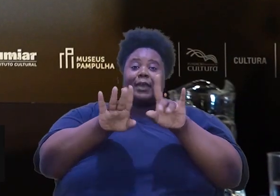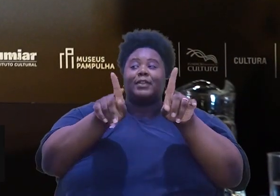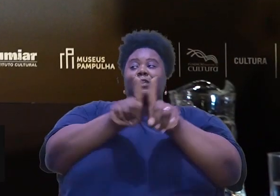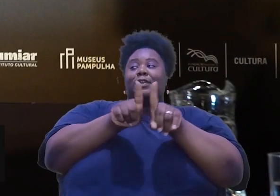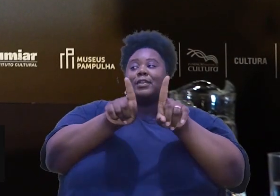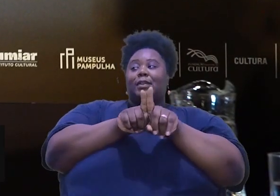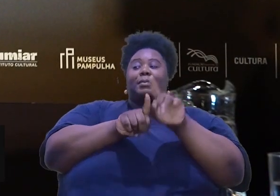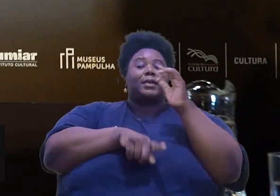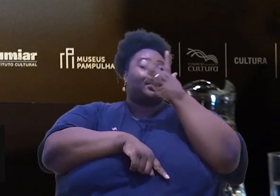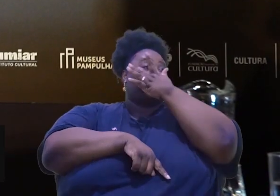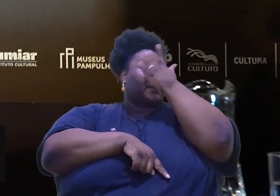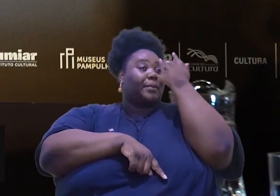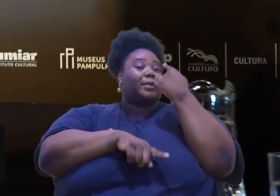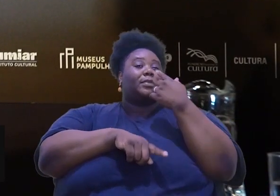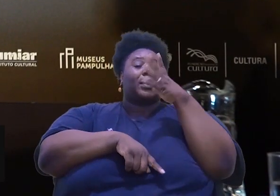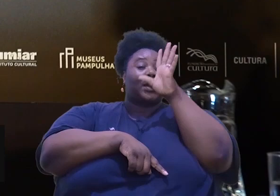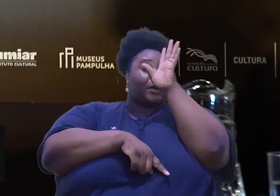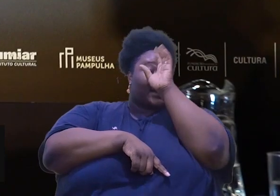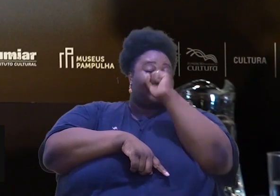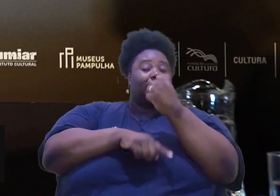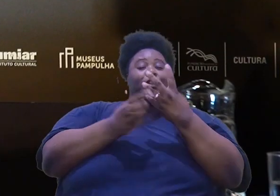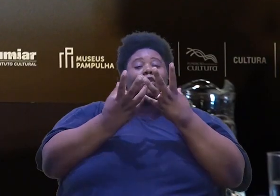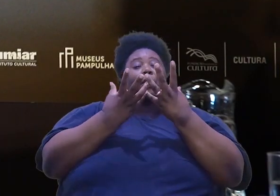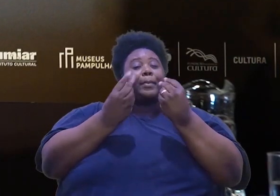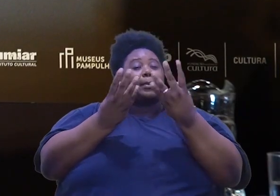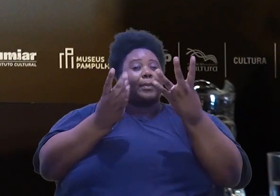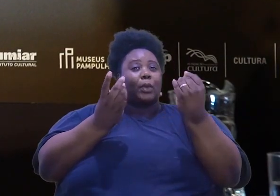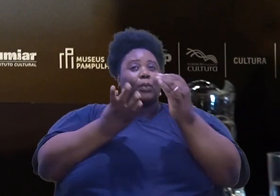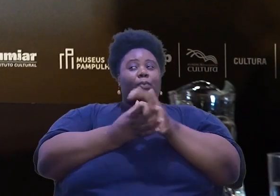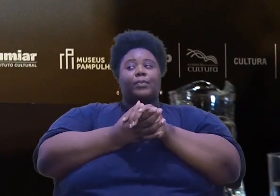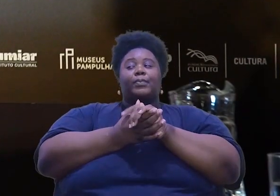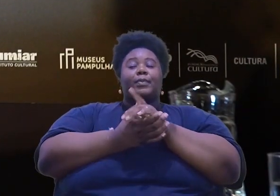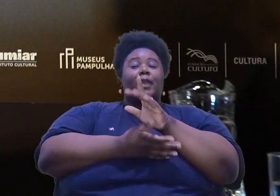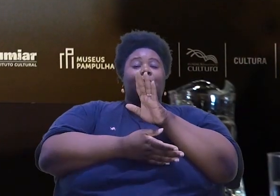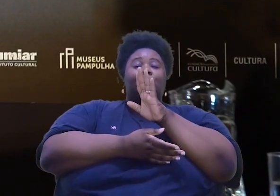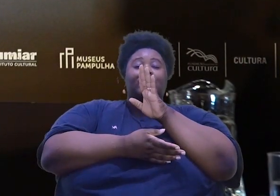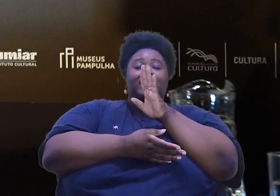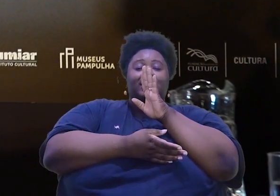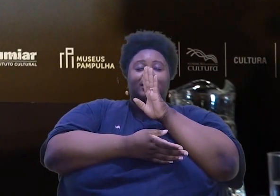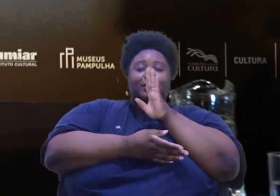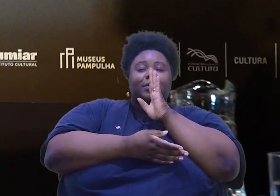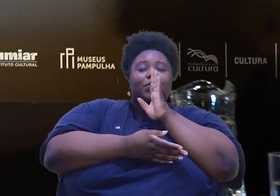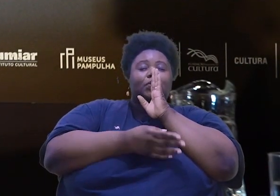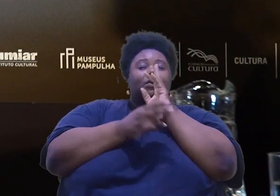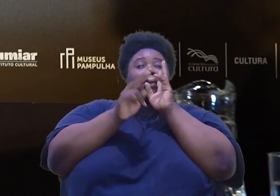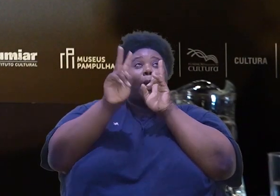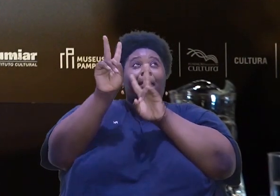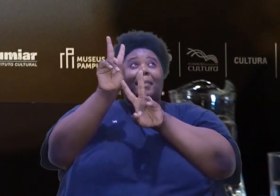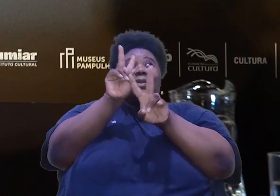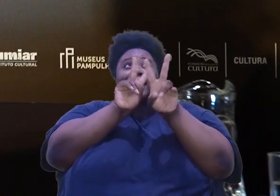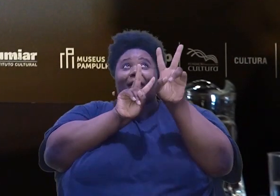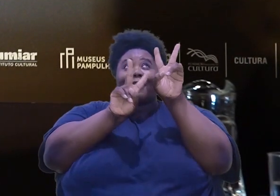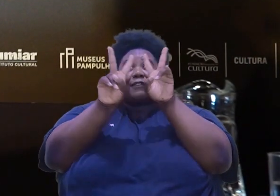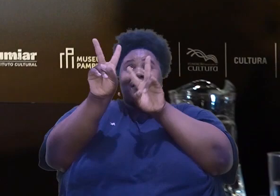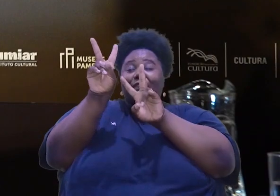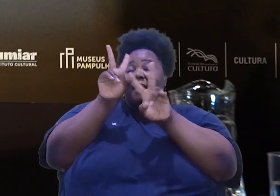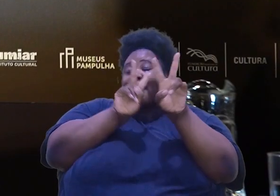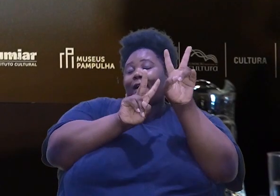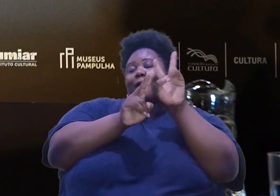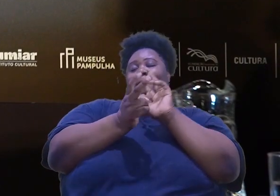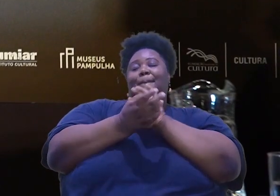também sou uma pessoa que eu aprendi muito com o silêncio, com a observação.